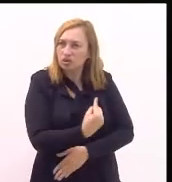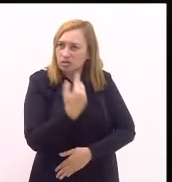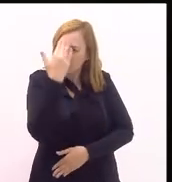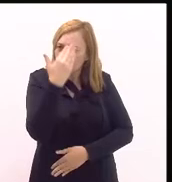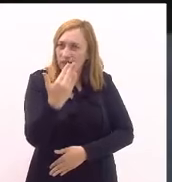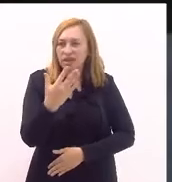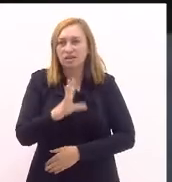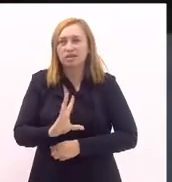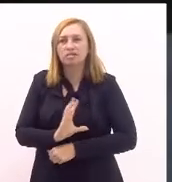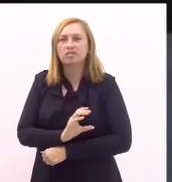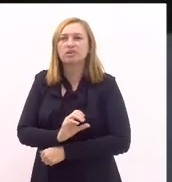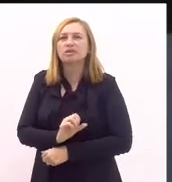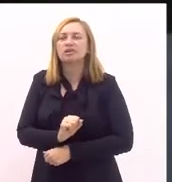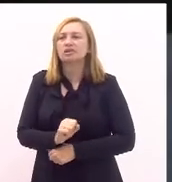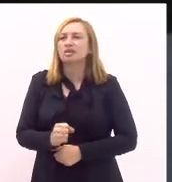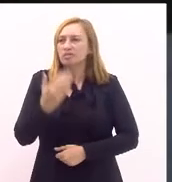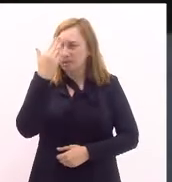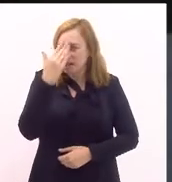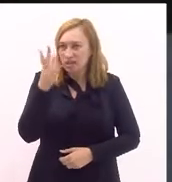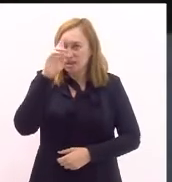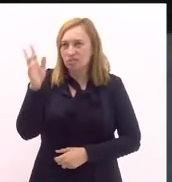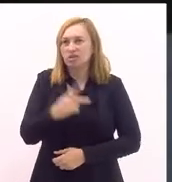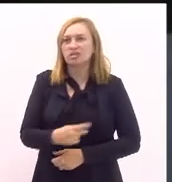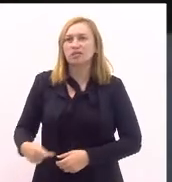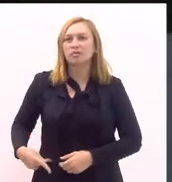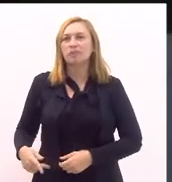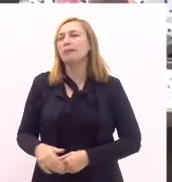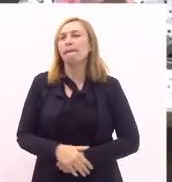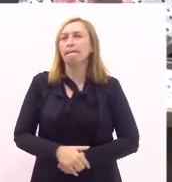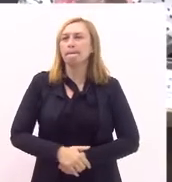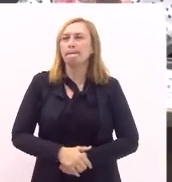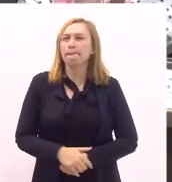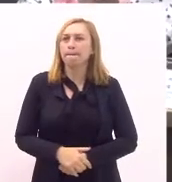obrigado querida obrigada Presidente e